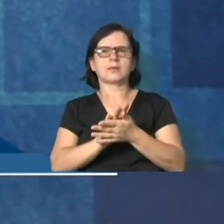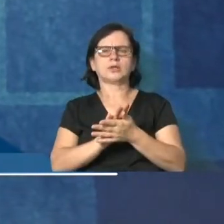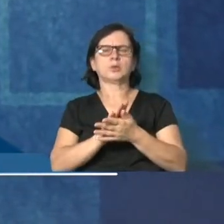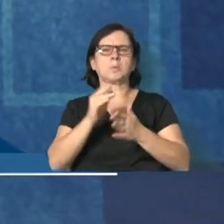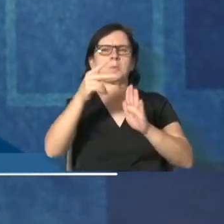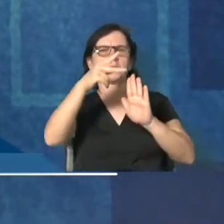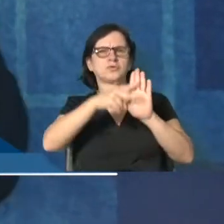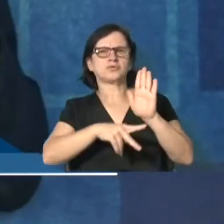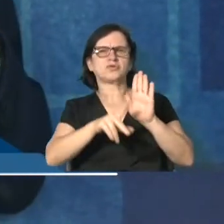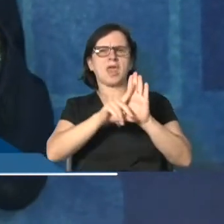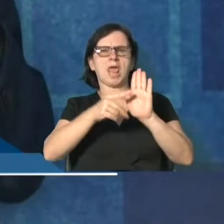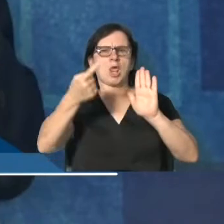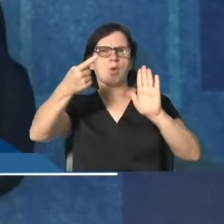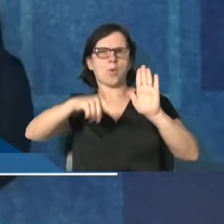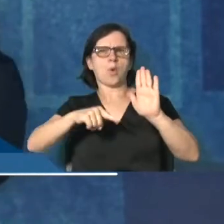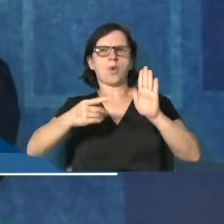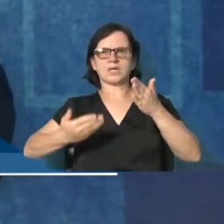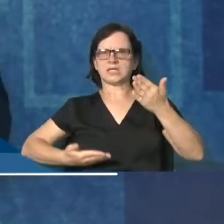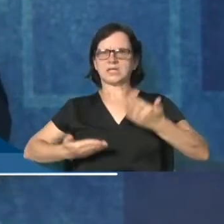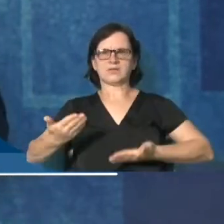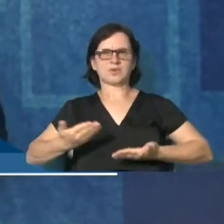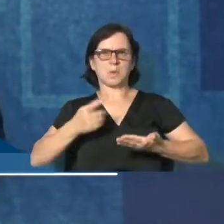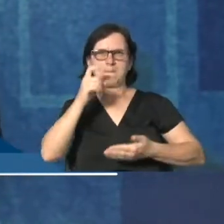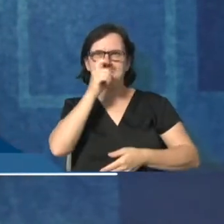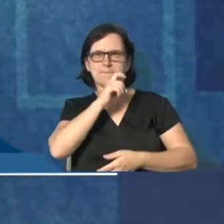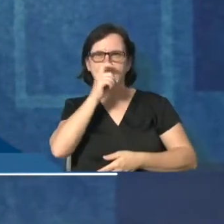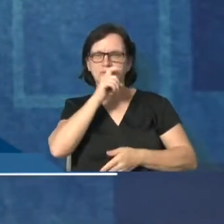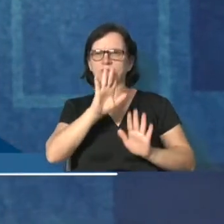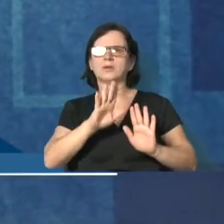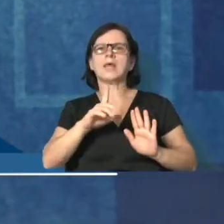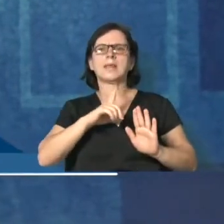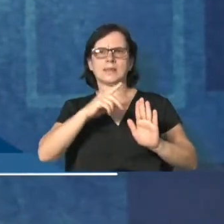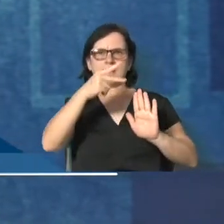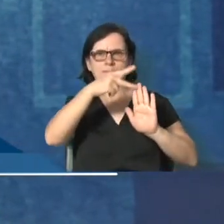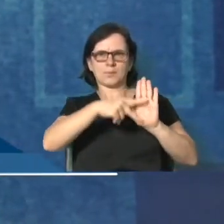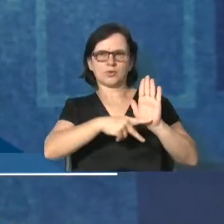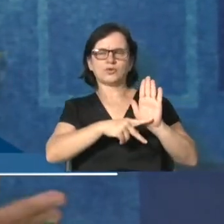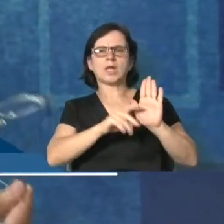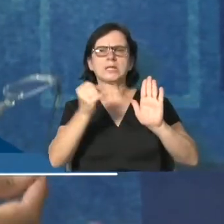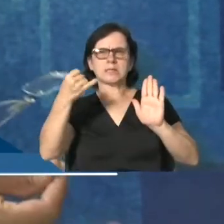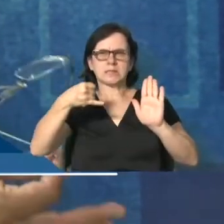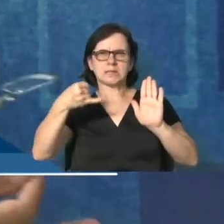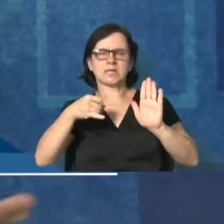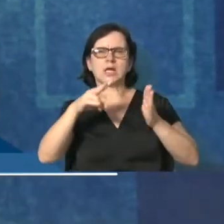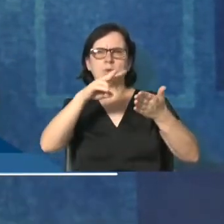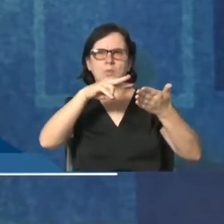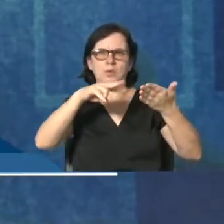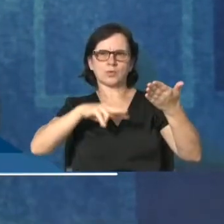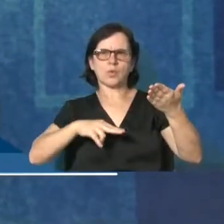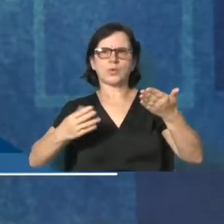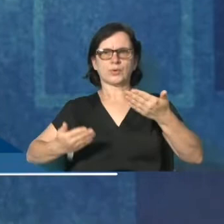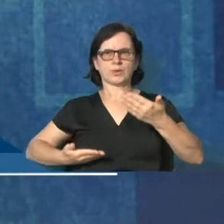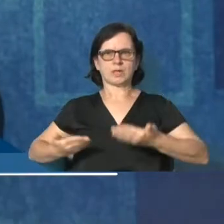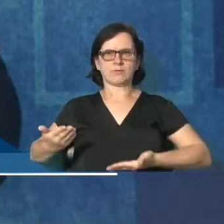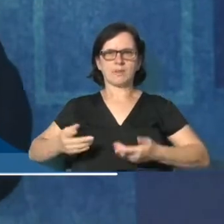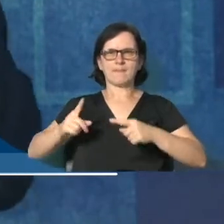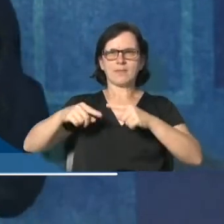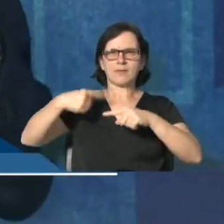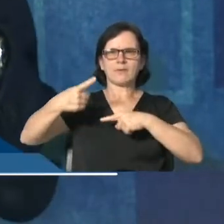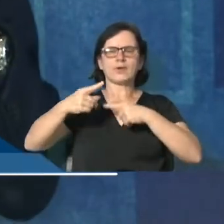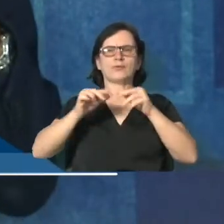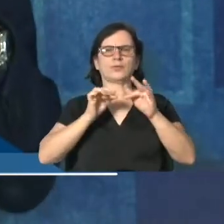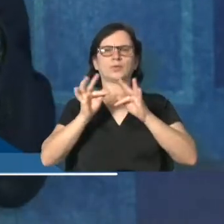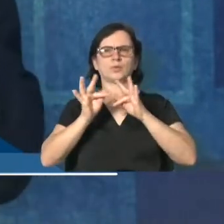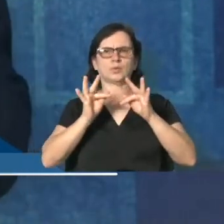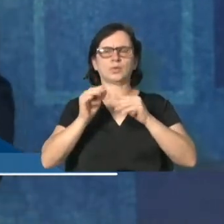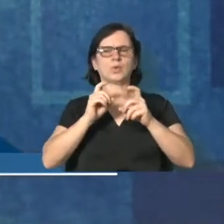pessoas falam, que é contra o servidor, tudo mentira. Tem projeto na casa que vai sim ver algumas coisas referentes ao servidor, mas será discutido, mas tudo